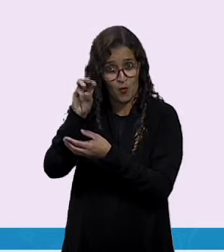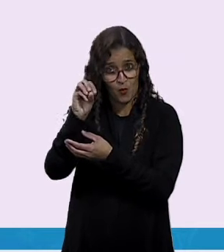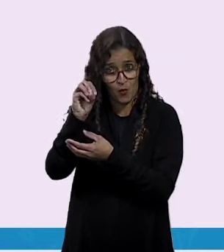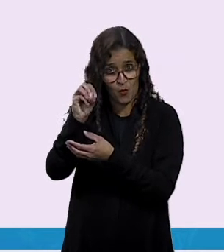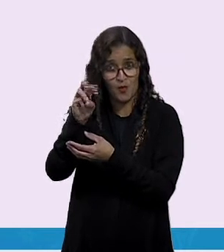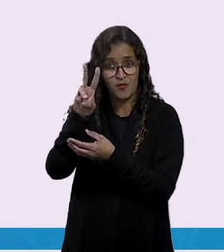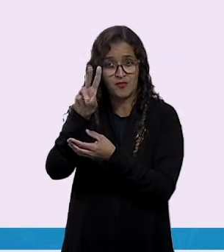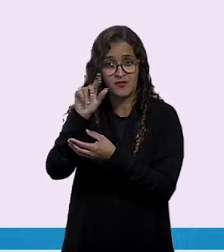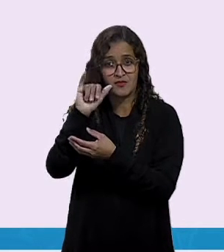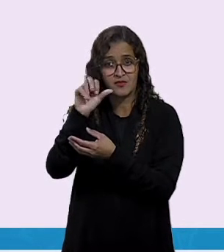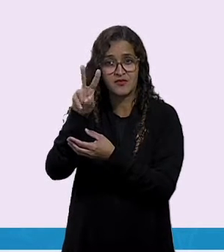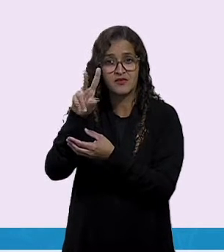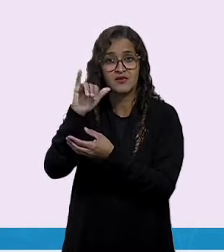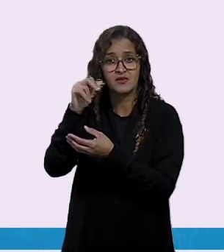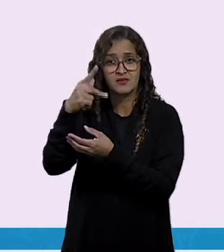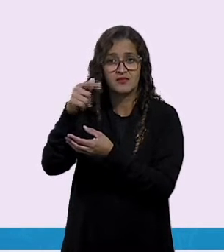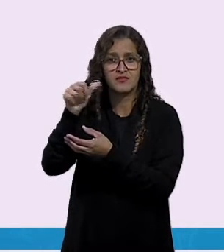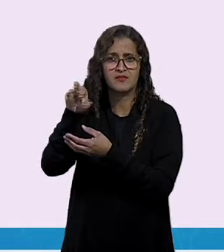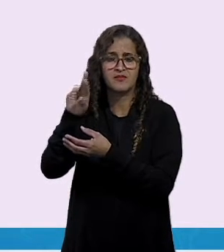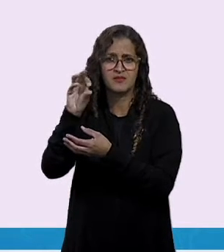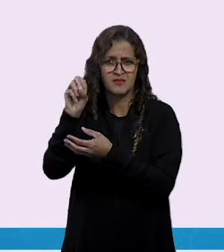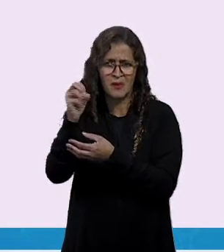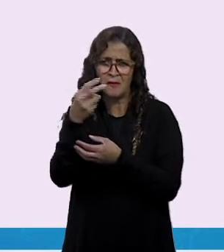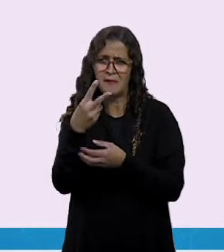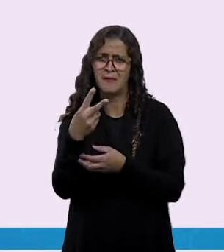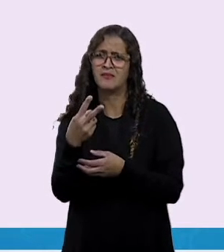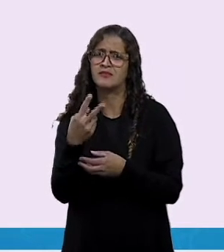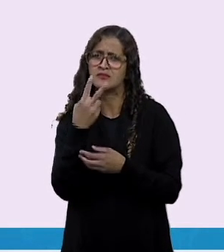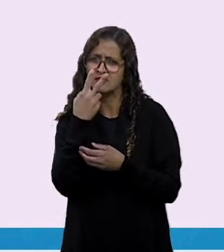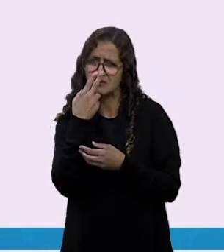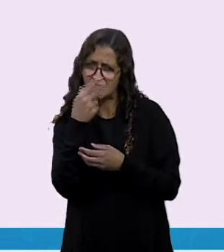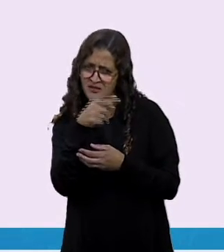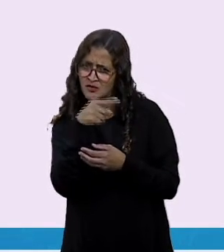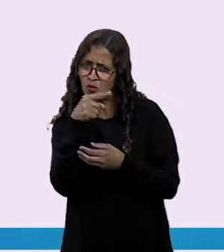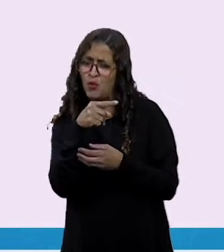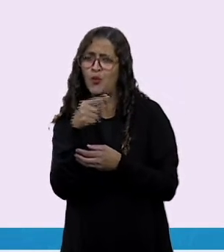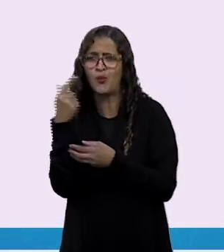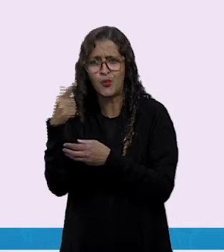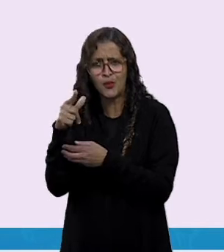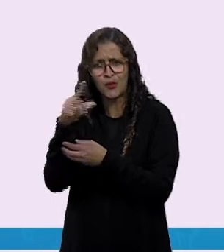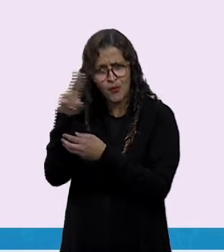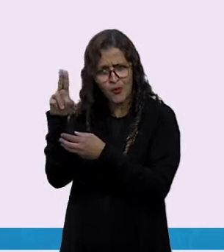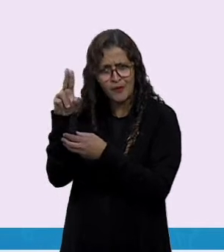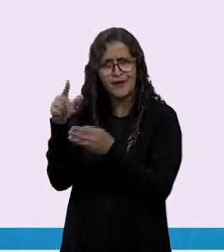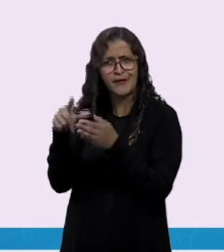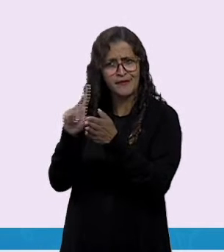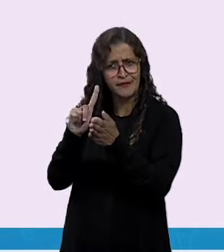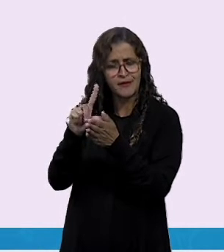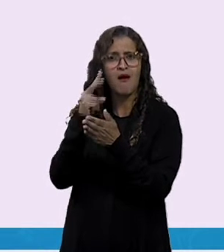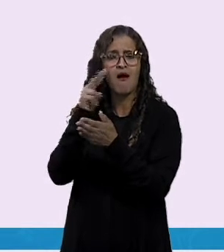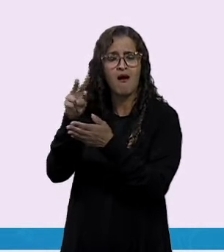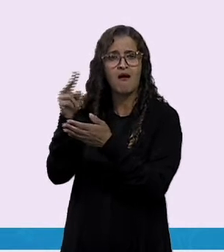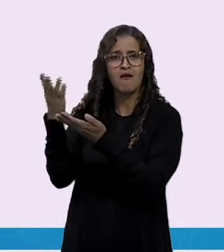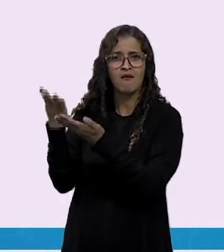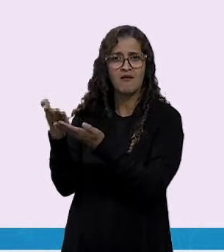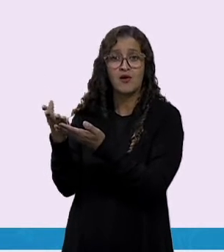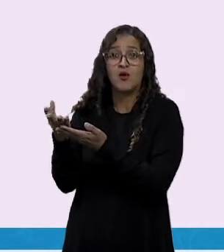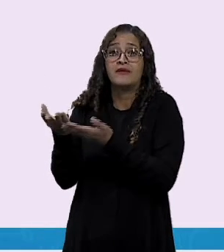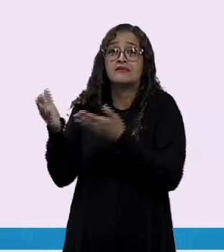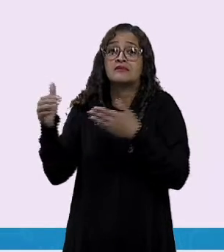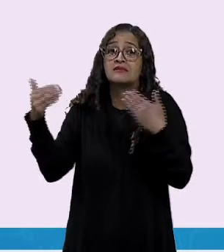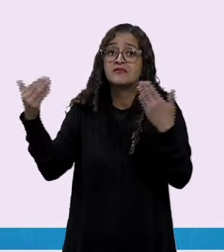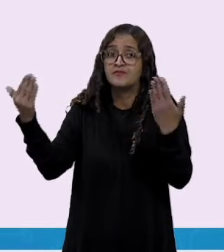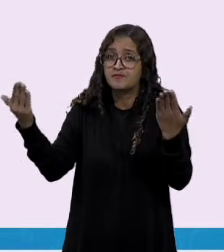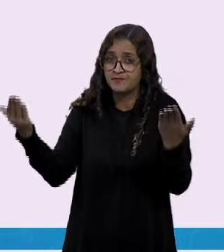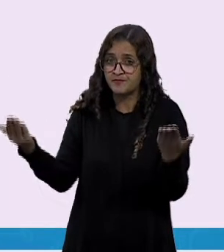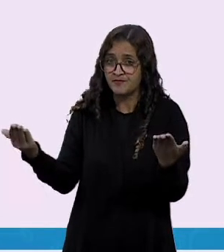ovivíparos. O nome é bem parecido com o que a gente leu antes, né, de ovíparos, porém aqui a gente tem um VI a mais, ó.